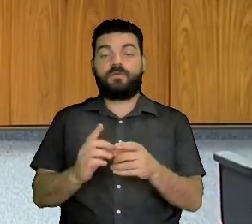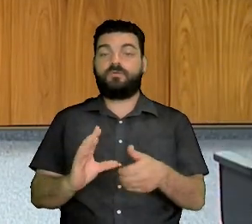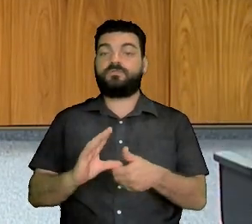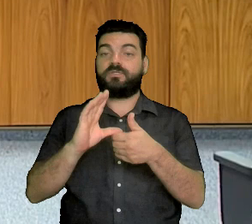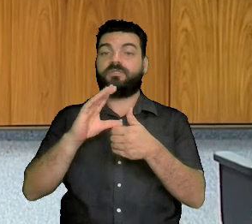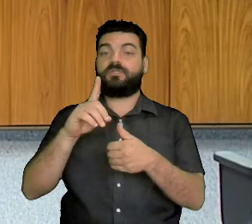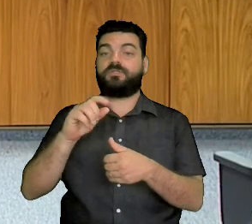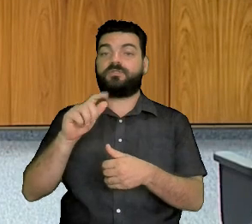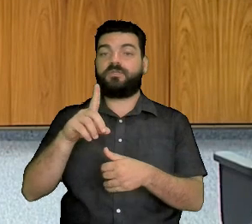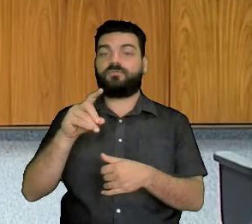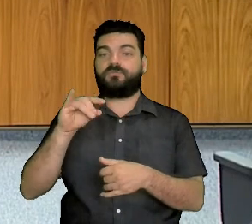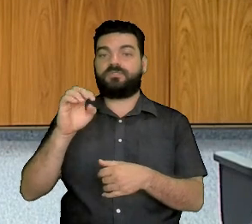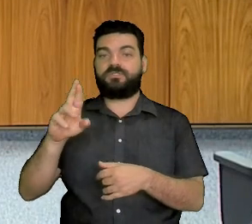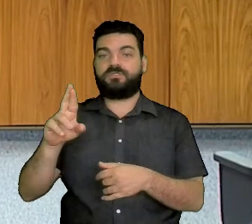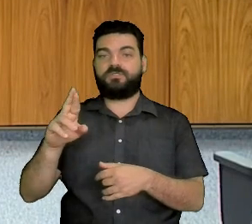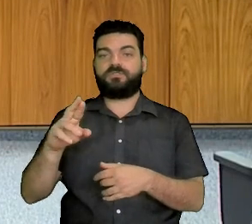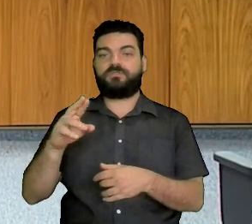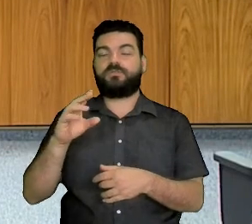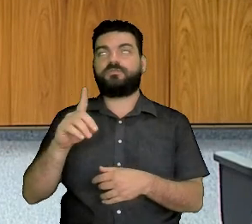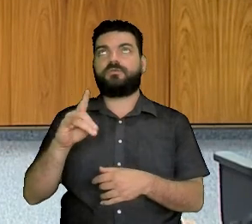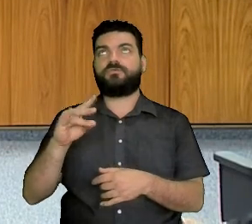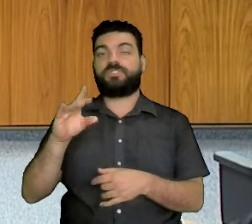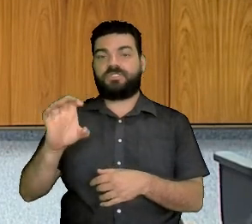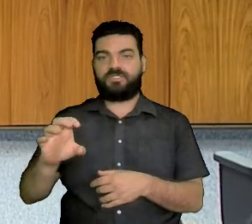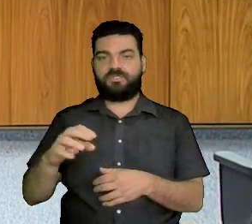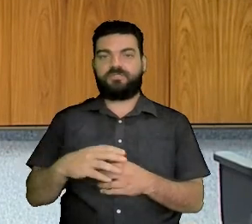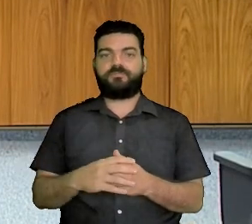Daldi Santana. Com a palavra, a senhora presidente.